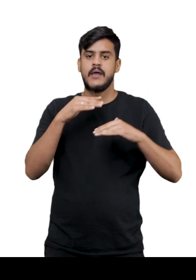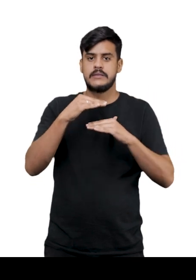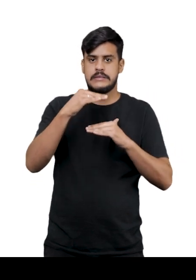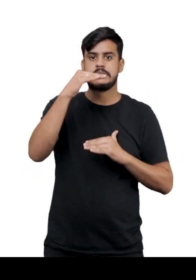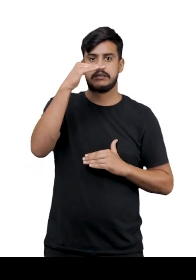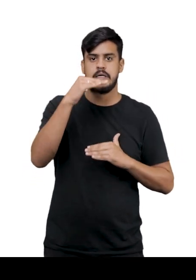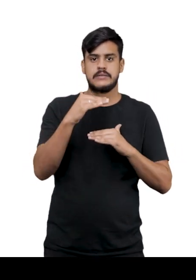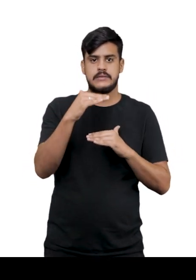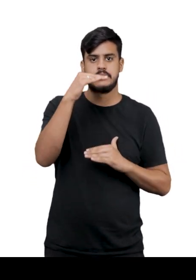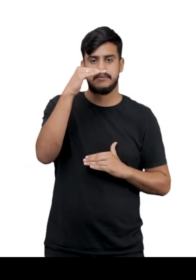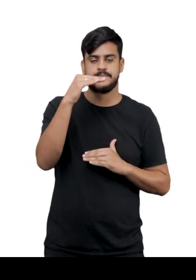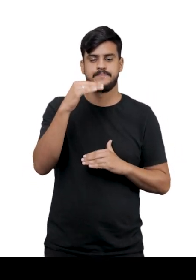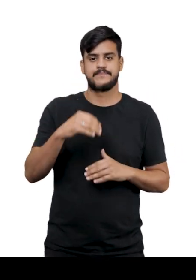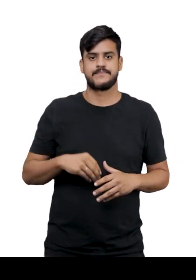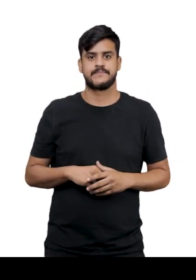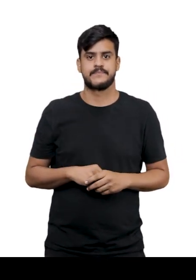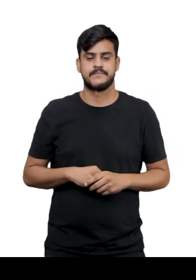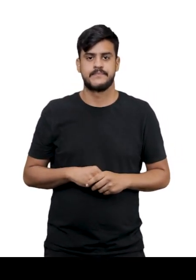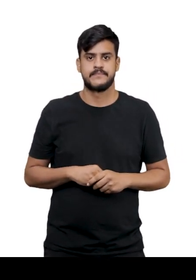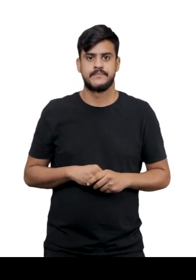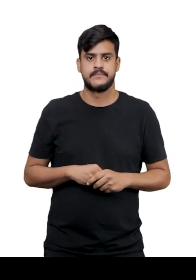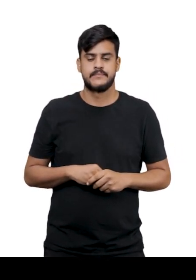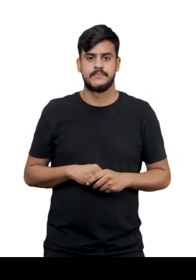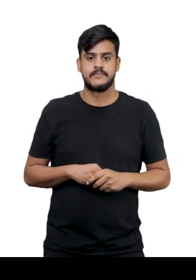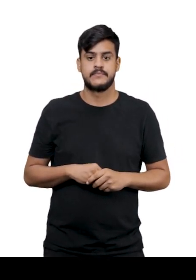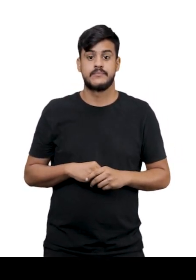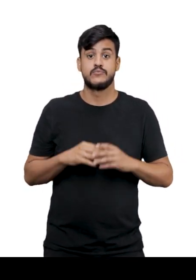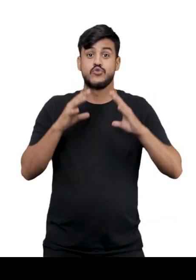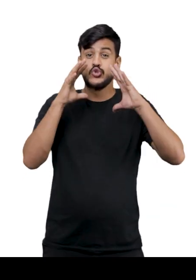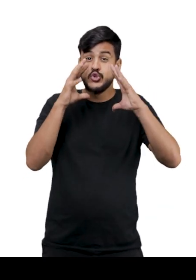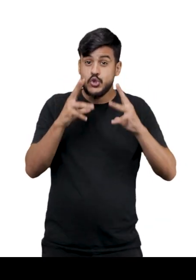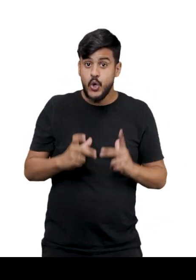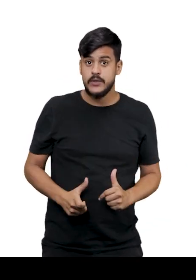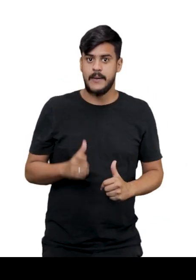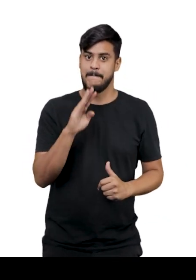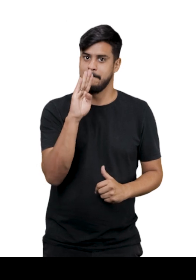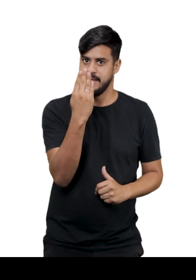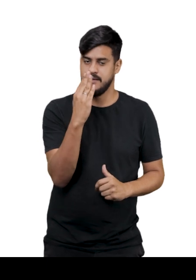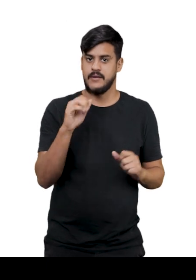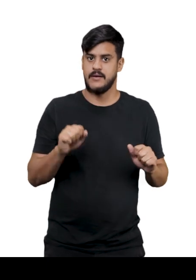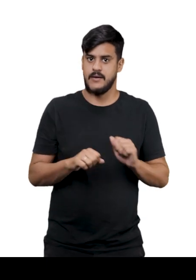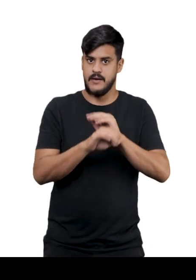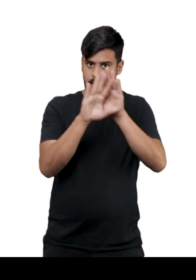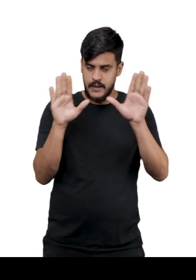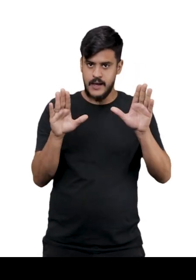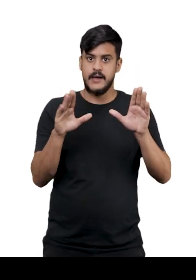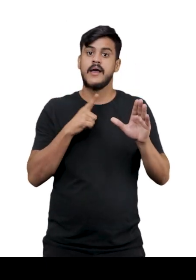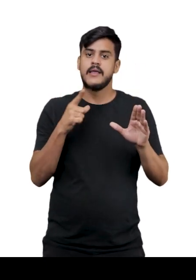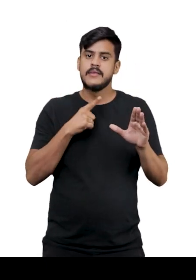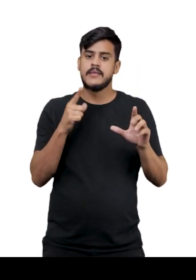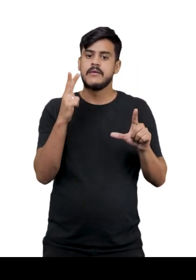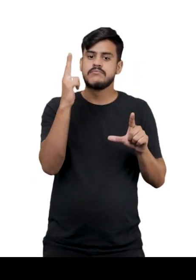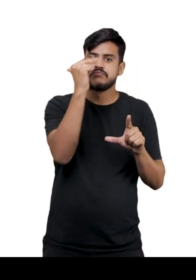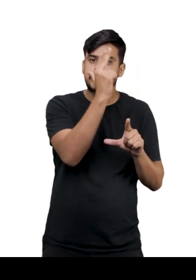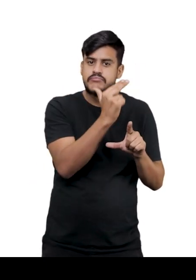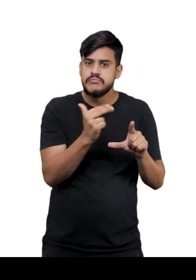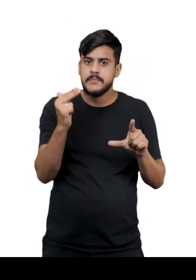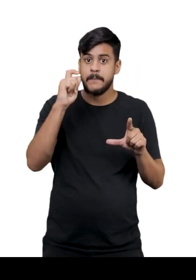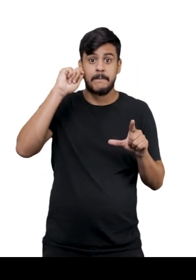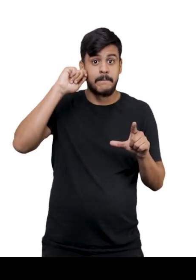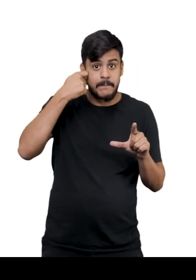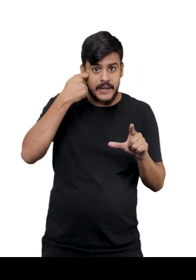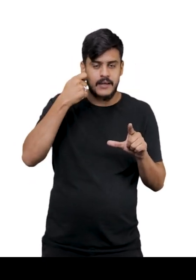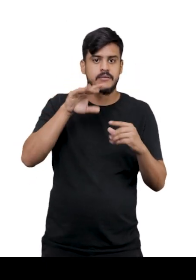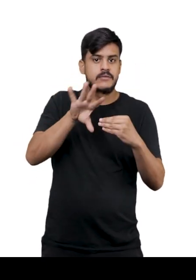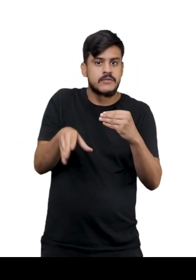uma distância entre elas. A peça é inteira feita em madeira de tom claro e possui pinturas em preto